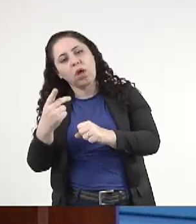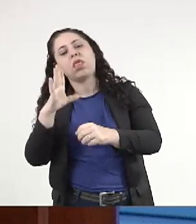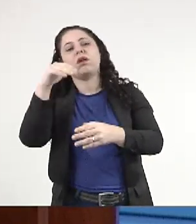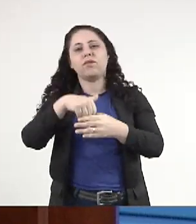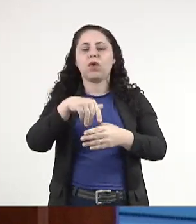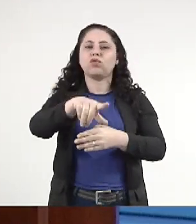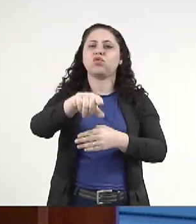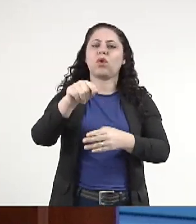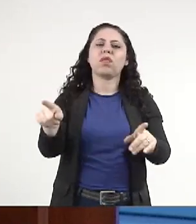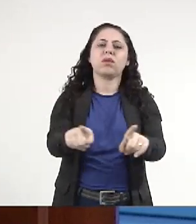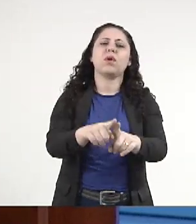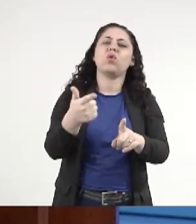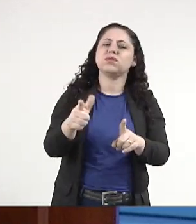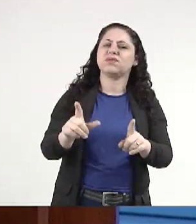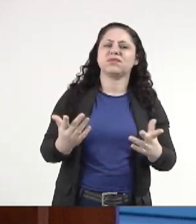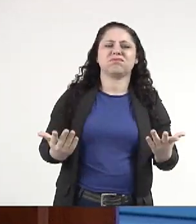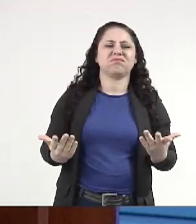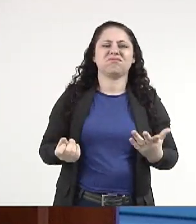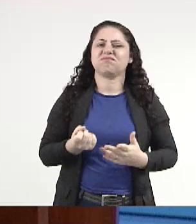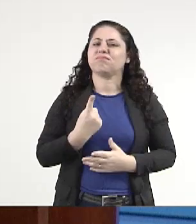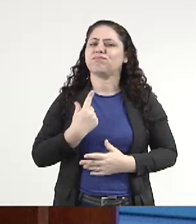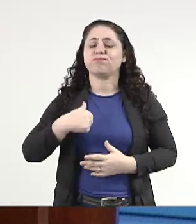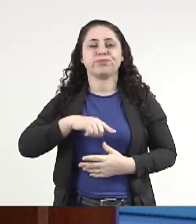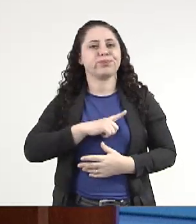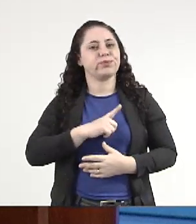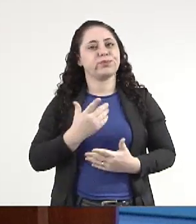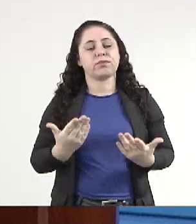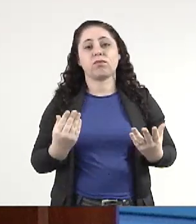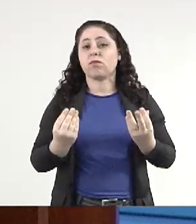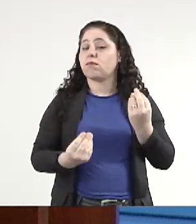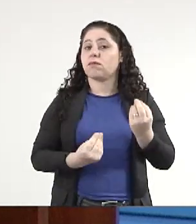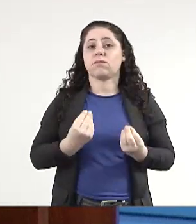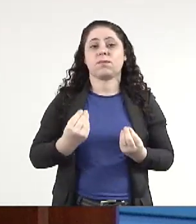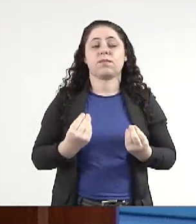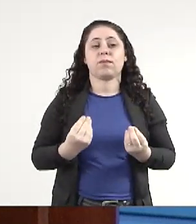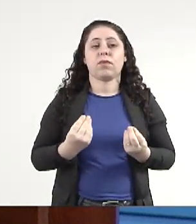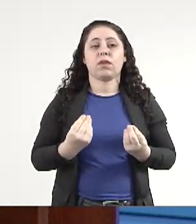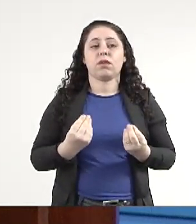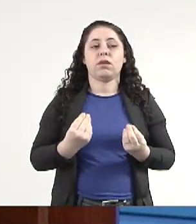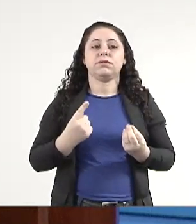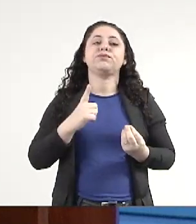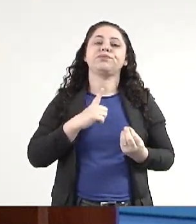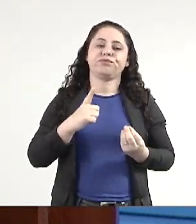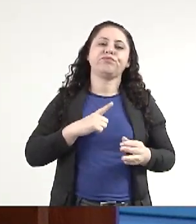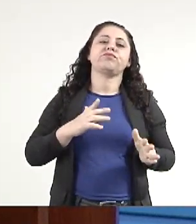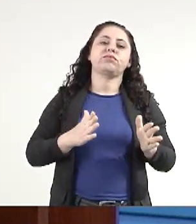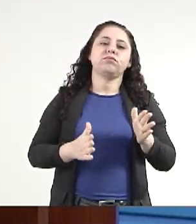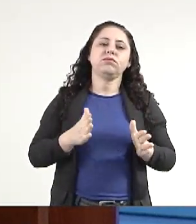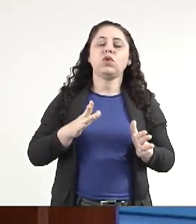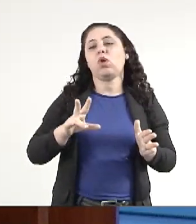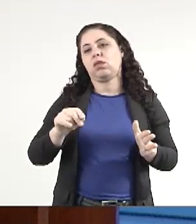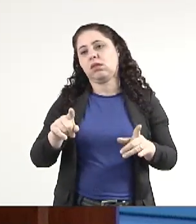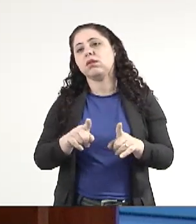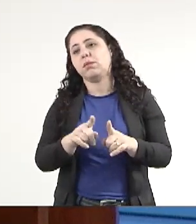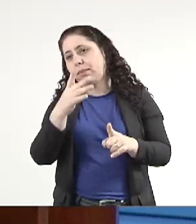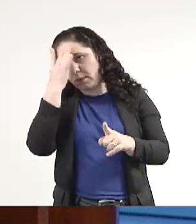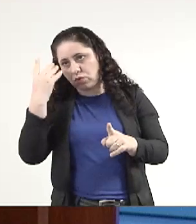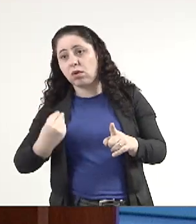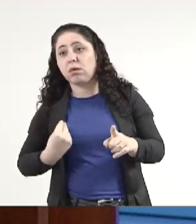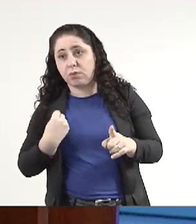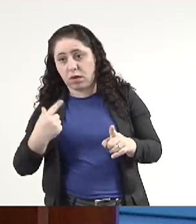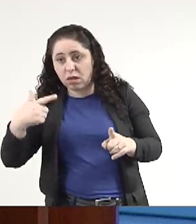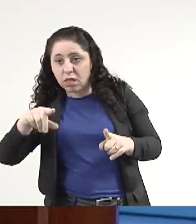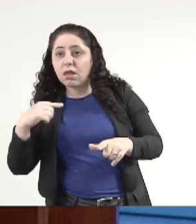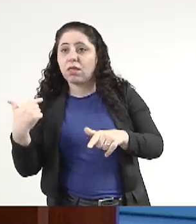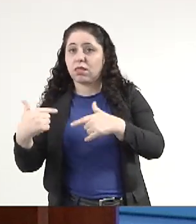tem processo eleitoral novamente. E a gente, enquanto detentor de mandato ou não, aqueles que